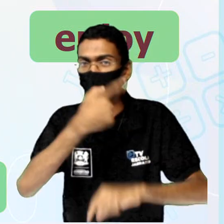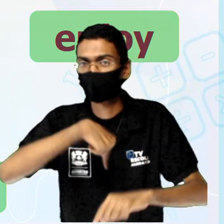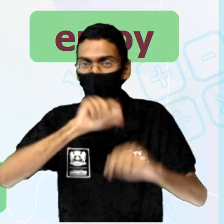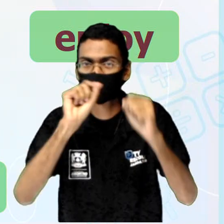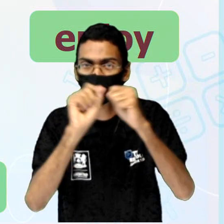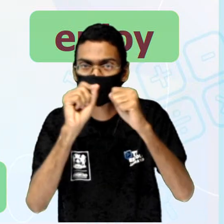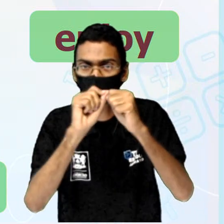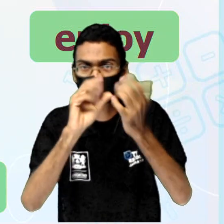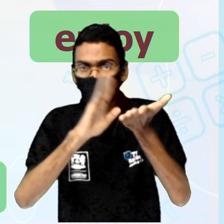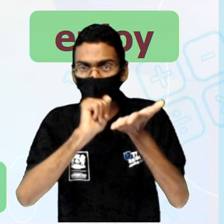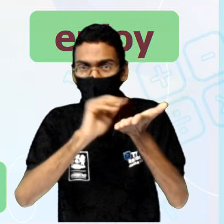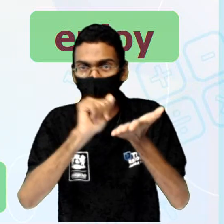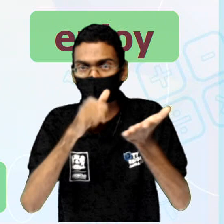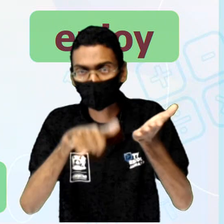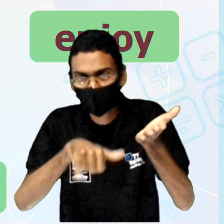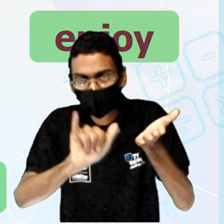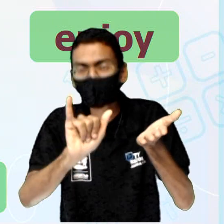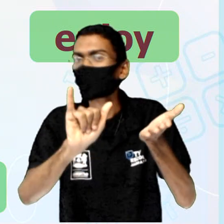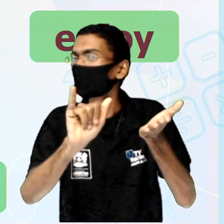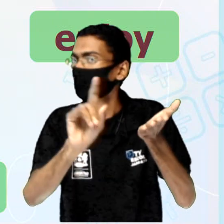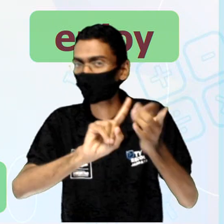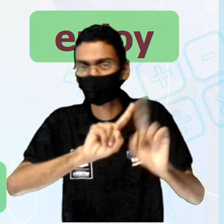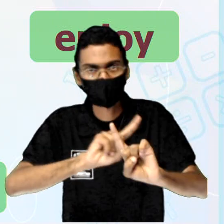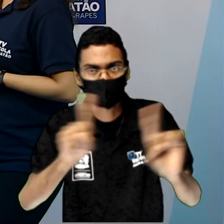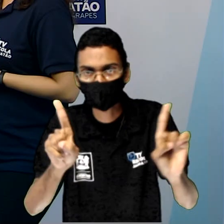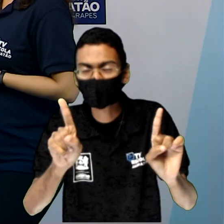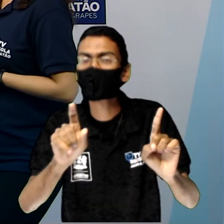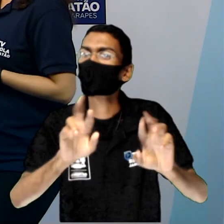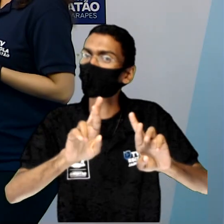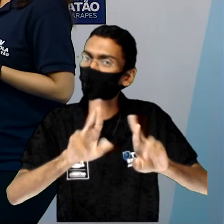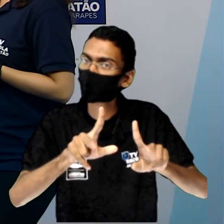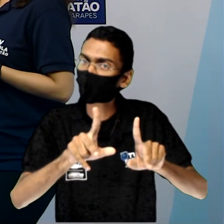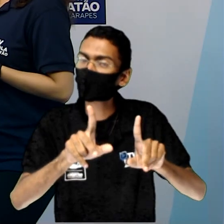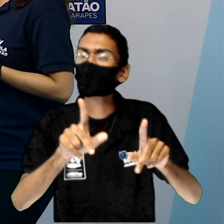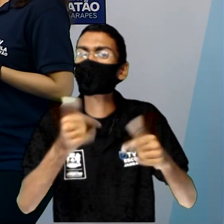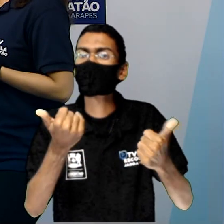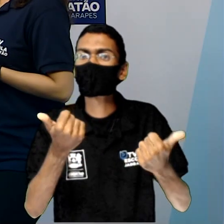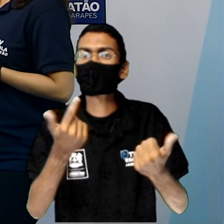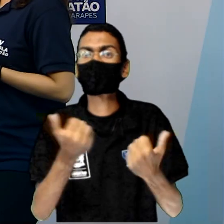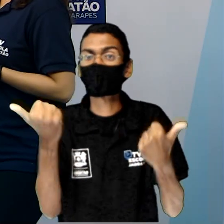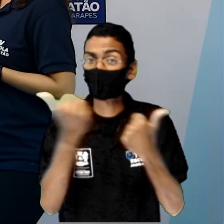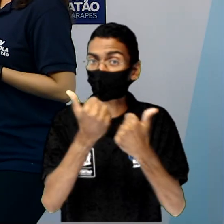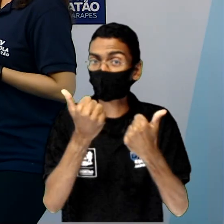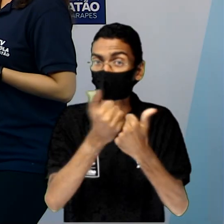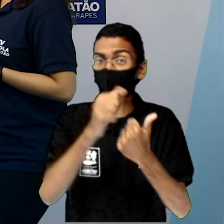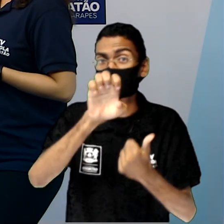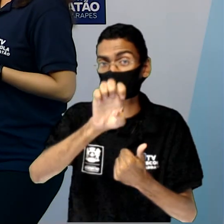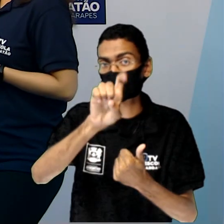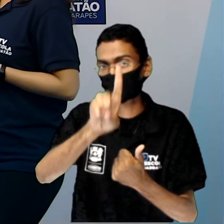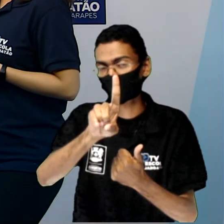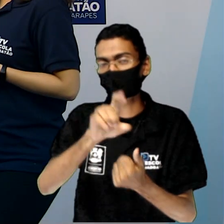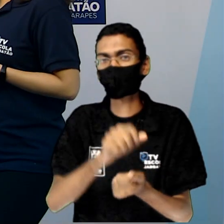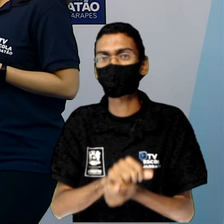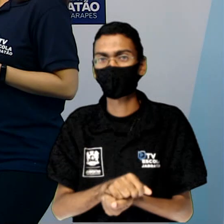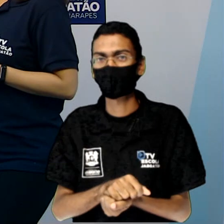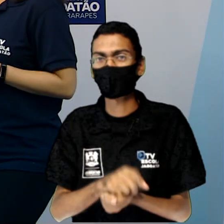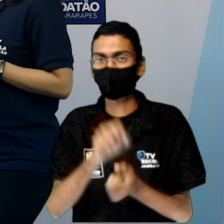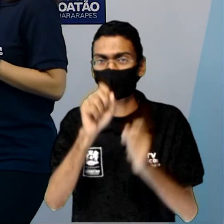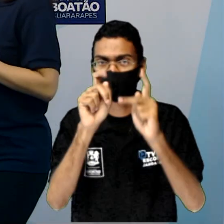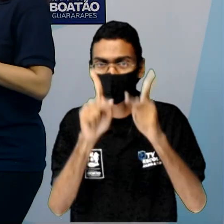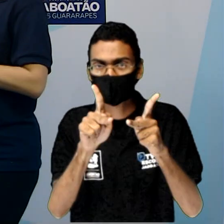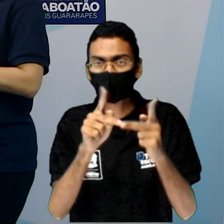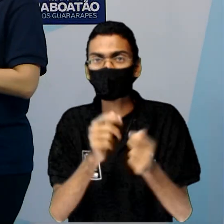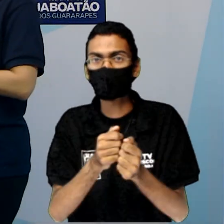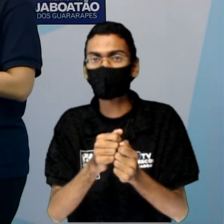vai acrescentar o ED. Então, play, played, enjoy, enjoyed. Então,